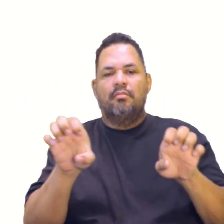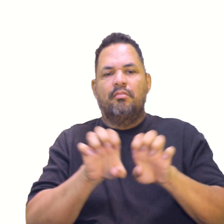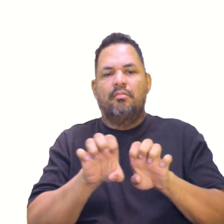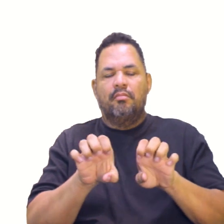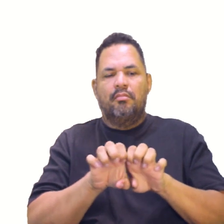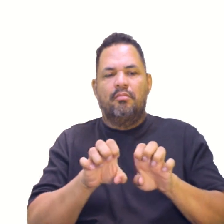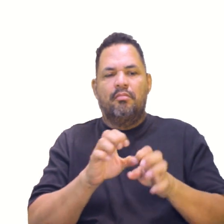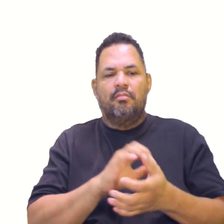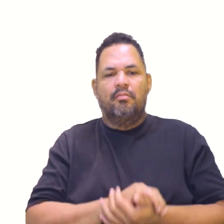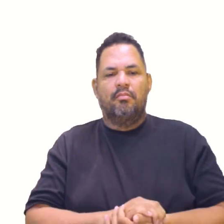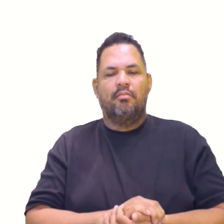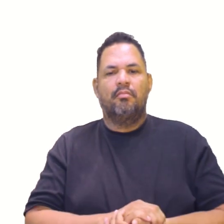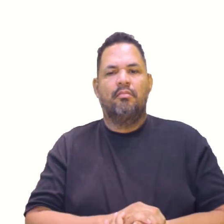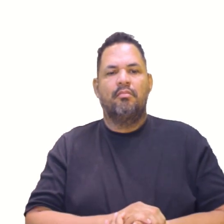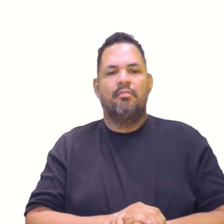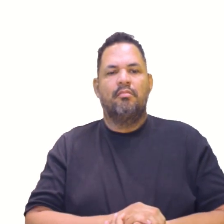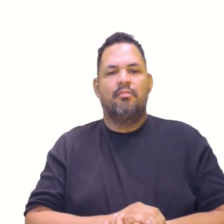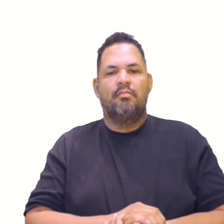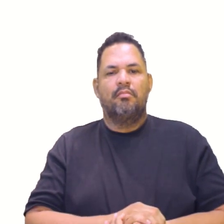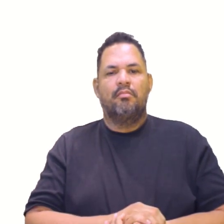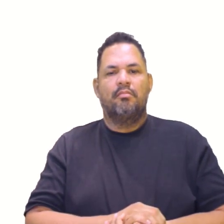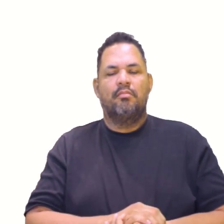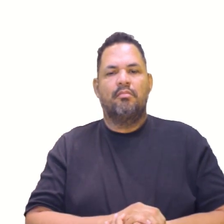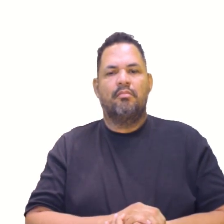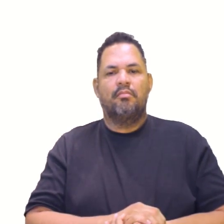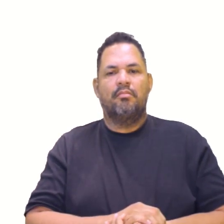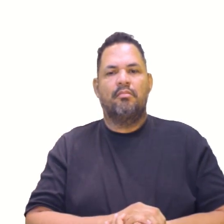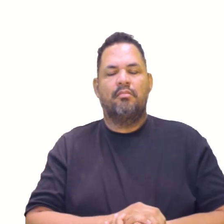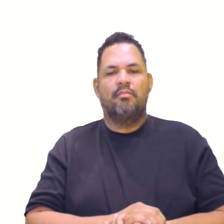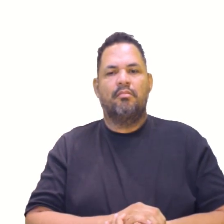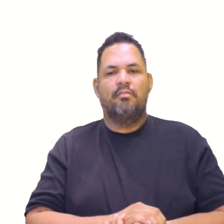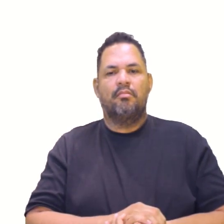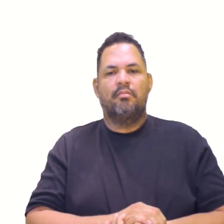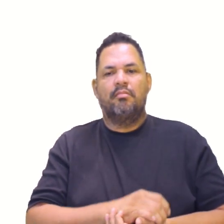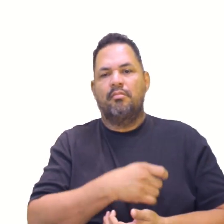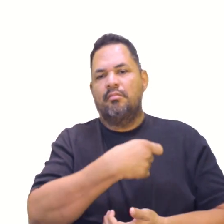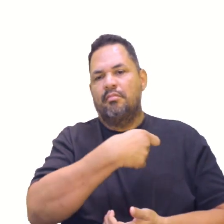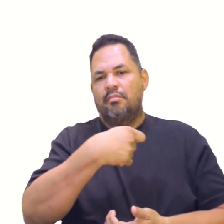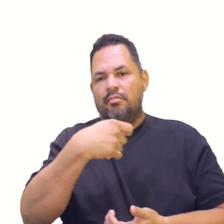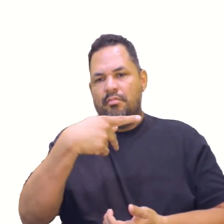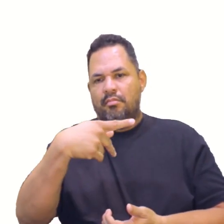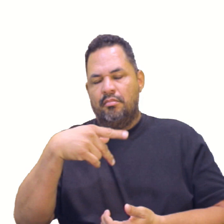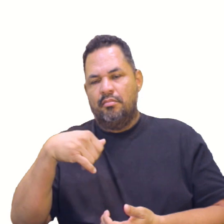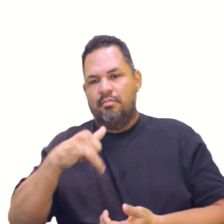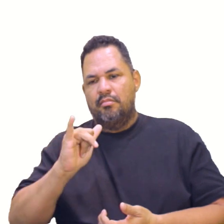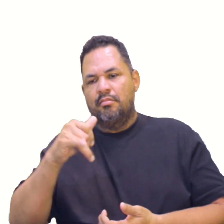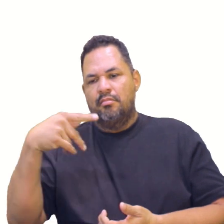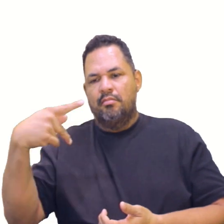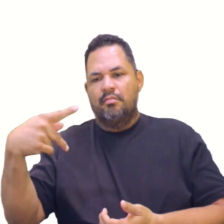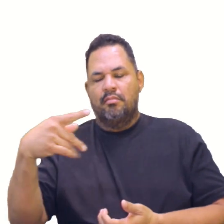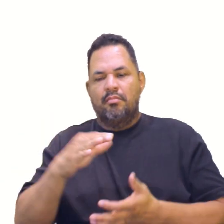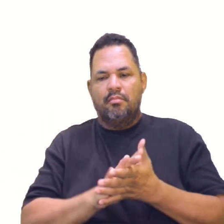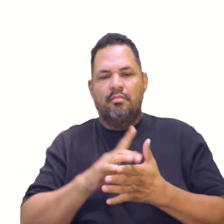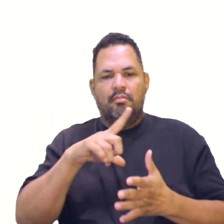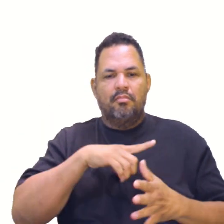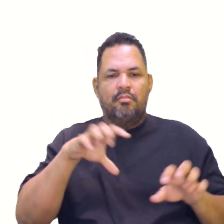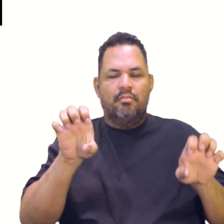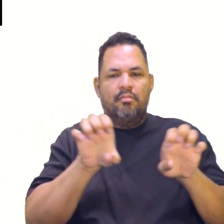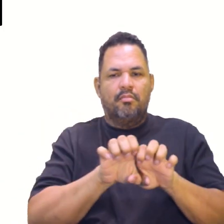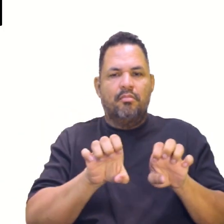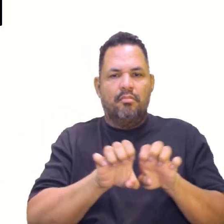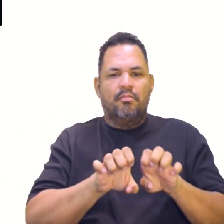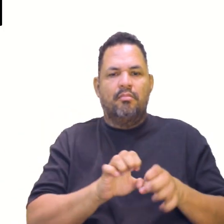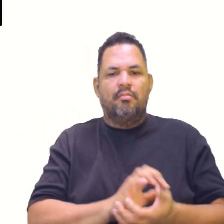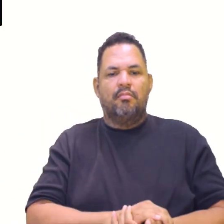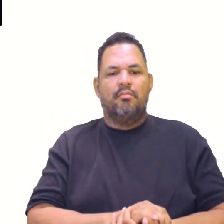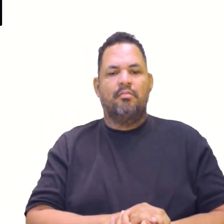equação. Temos o ponto. Esse aqui é o x do ponto e esse aqui é o y do ponto, certo? E temos a nossa equação, olha aqui que